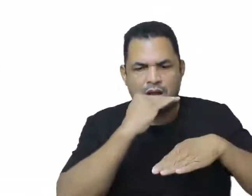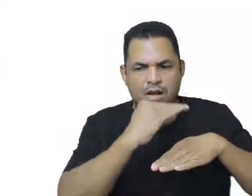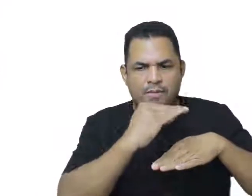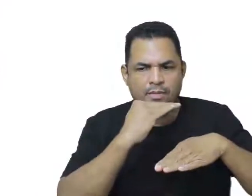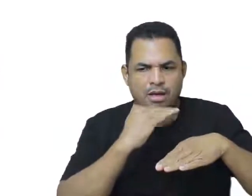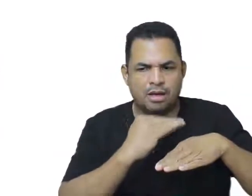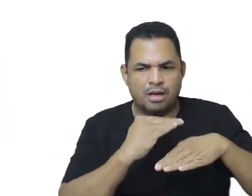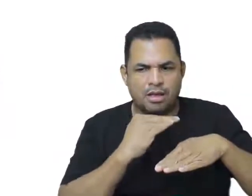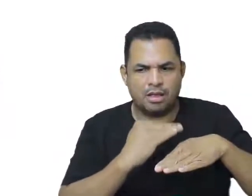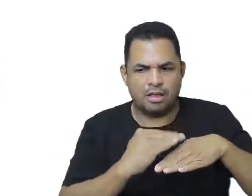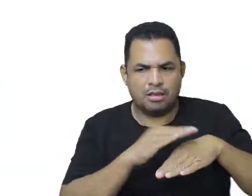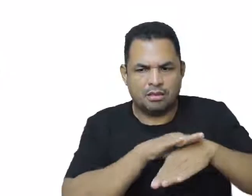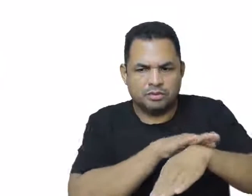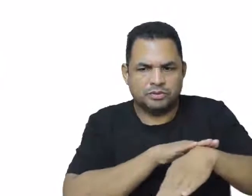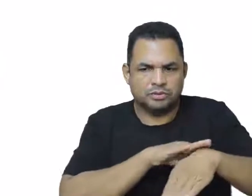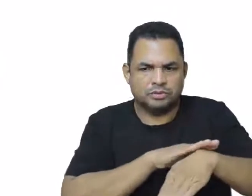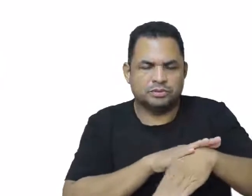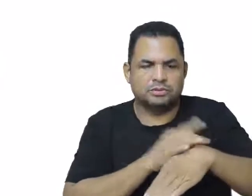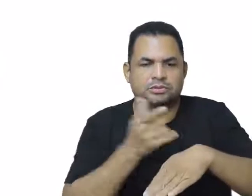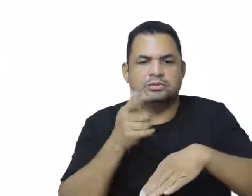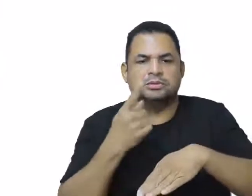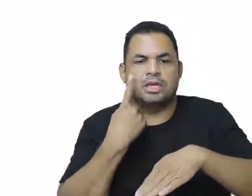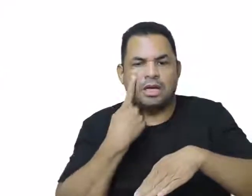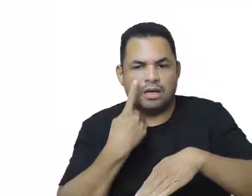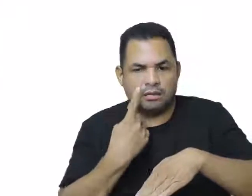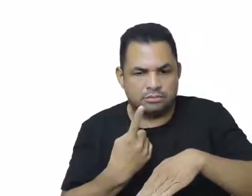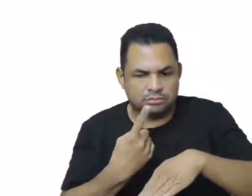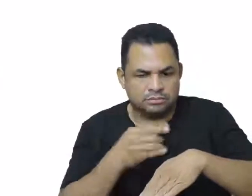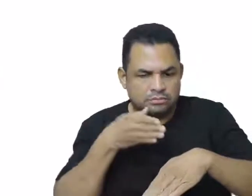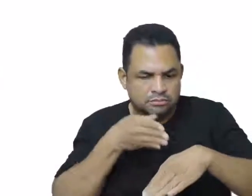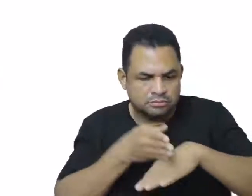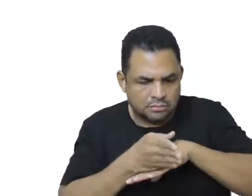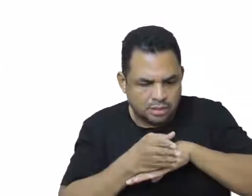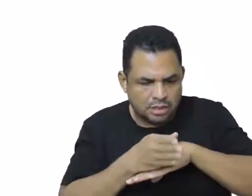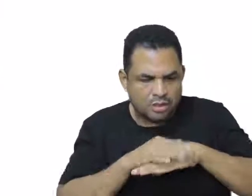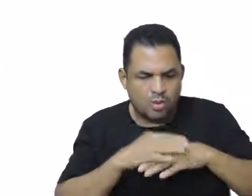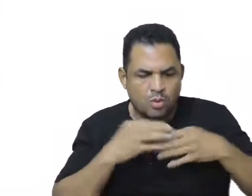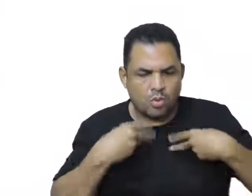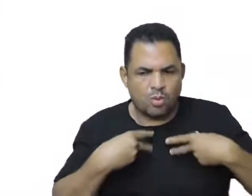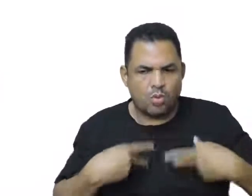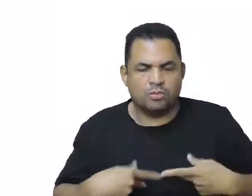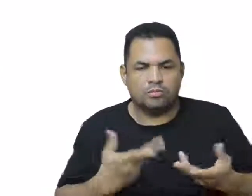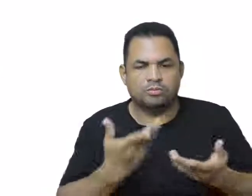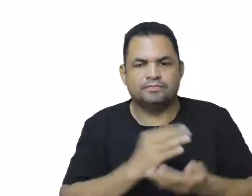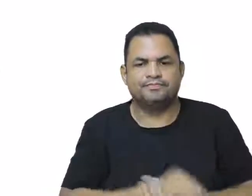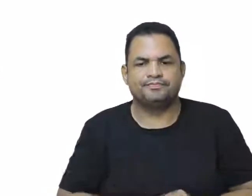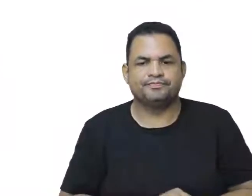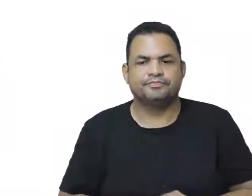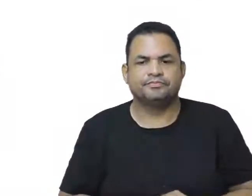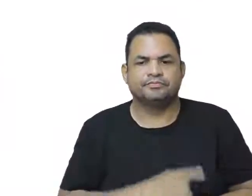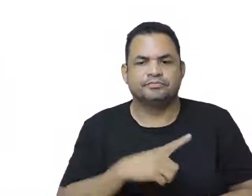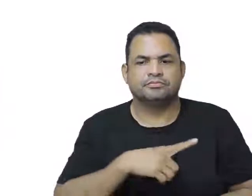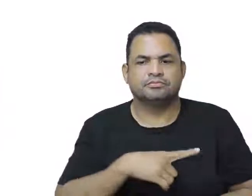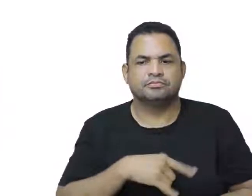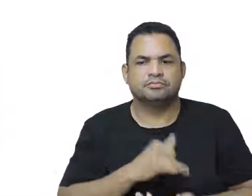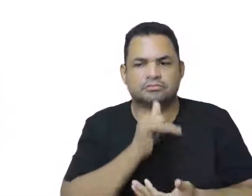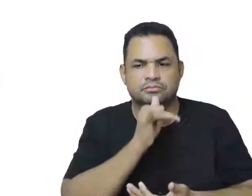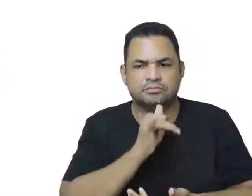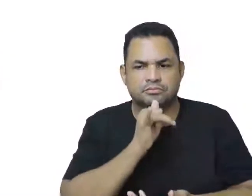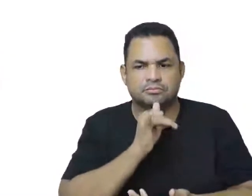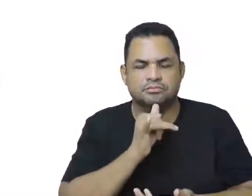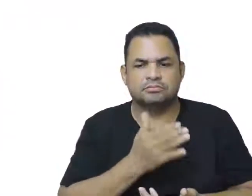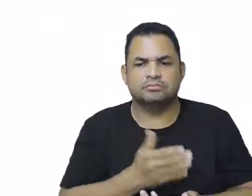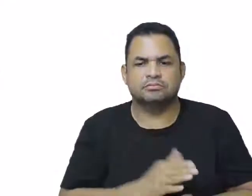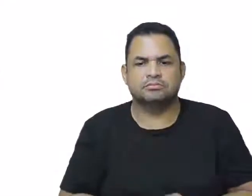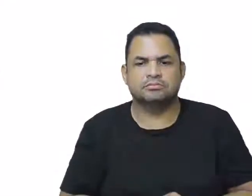tecidos até você conseguir de fato penetrar no organismo. No caso, essa imagem aqui, ela dá um exemplo